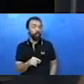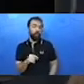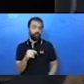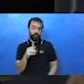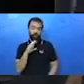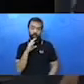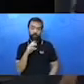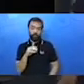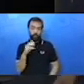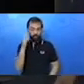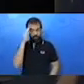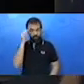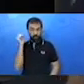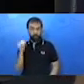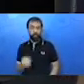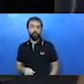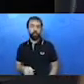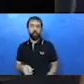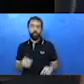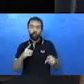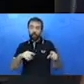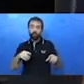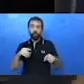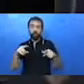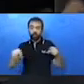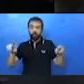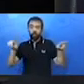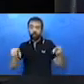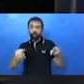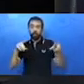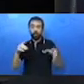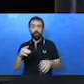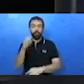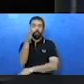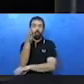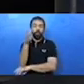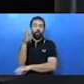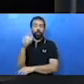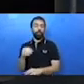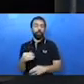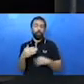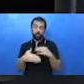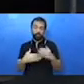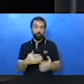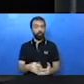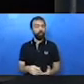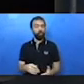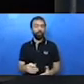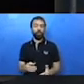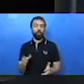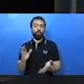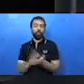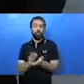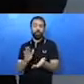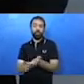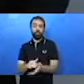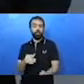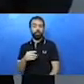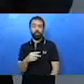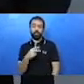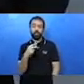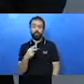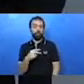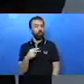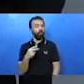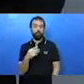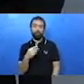devemos bater palmas ao término do hino nacional brasileiro? Moçada, toda vez que tocar o hino, nós temos que